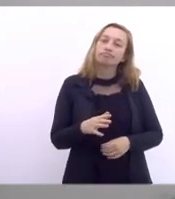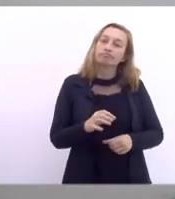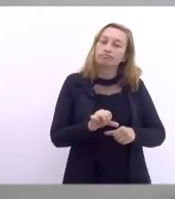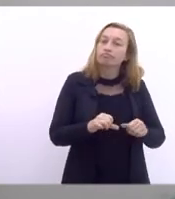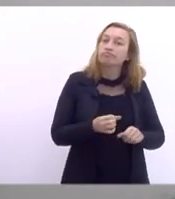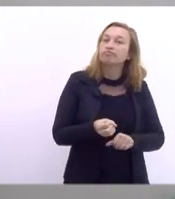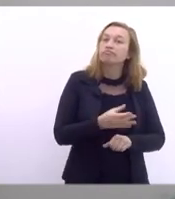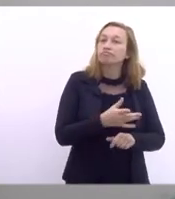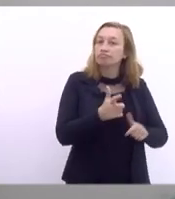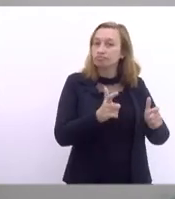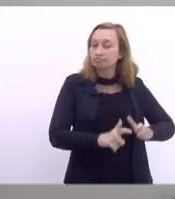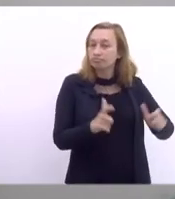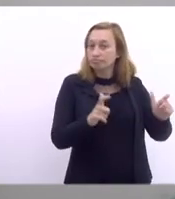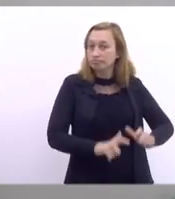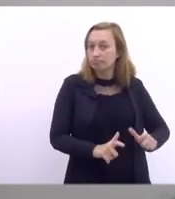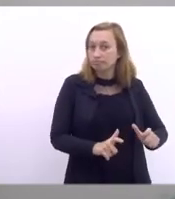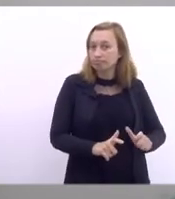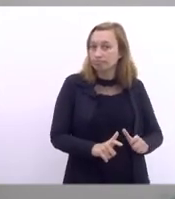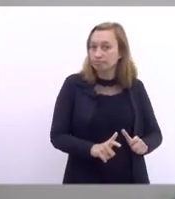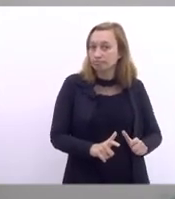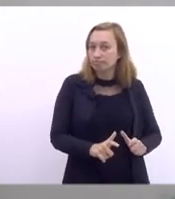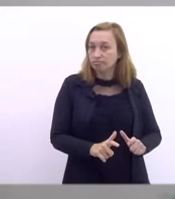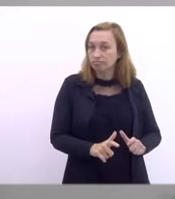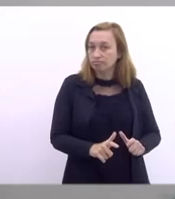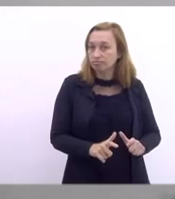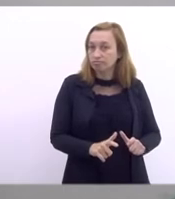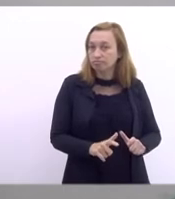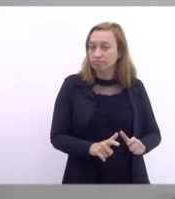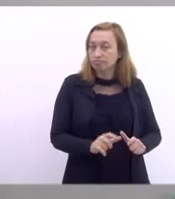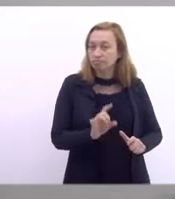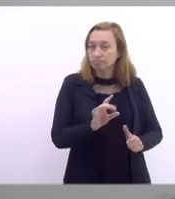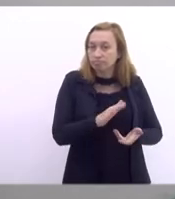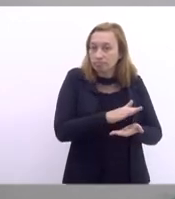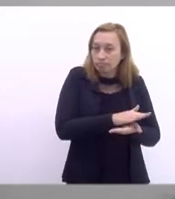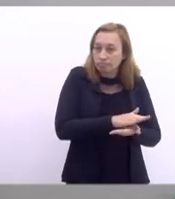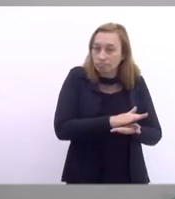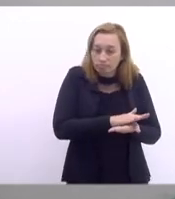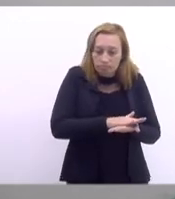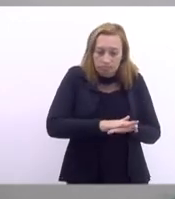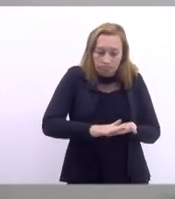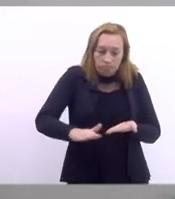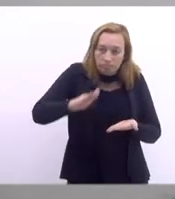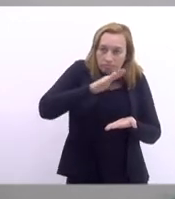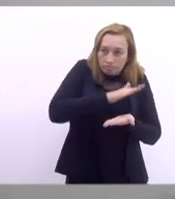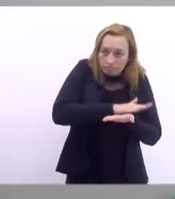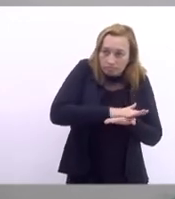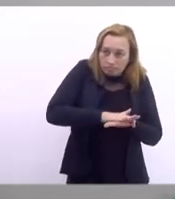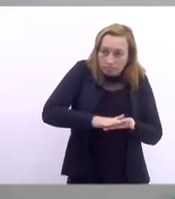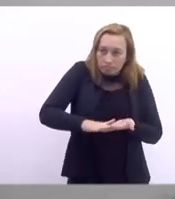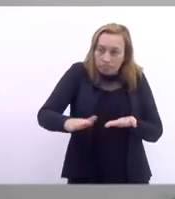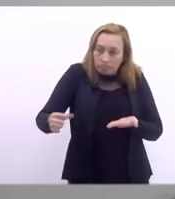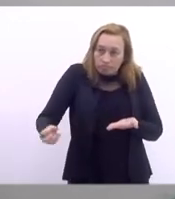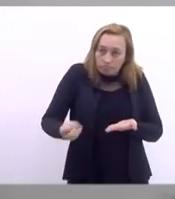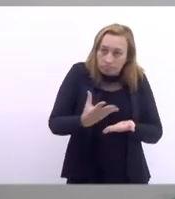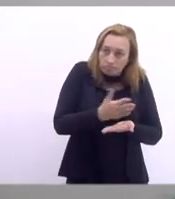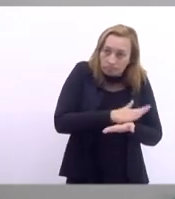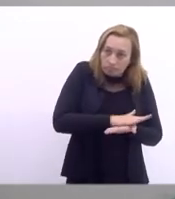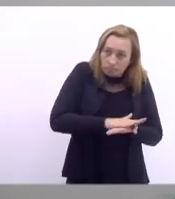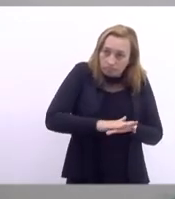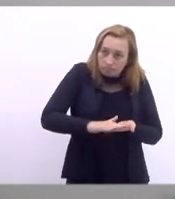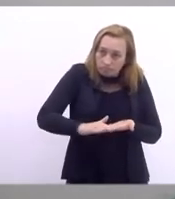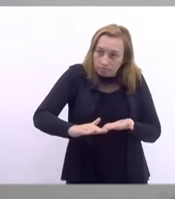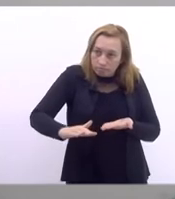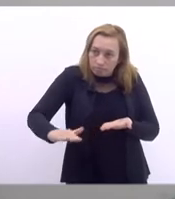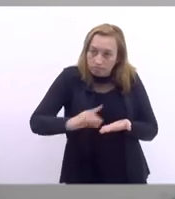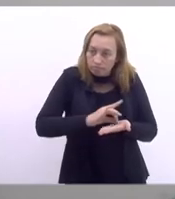do pavimento que você não vai baixando o pagamento inteiro só botar uma sobrecapa em geral para rejuvenescer aí o senhor tem razão